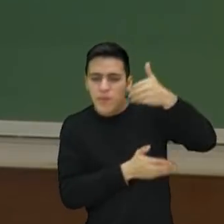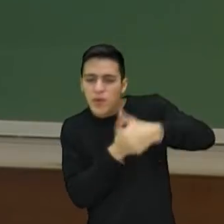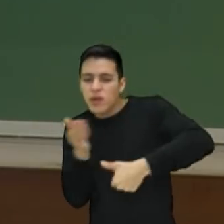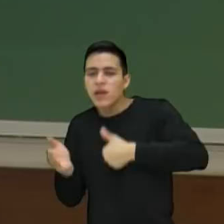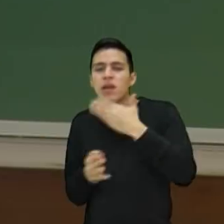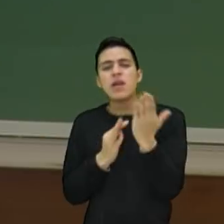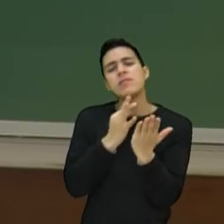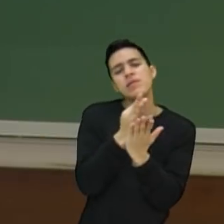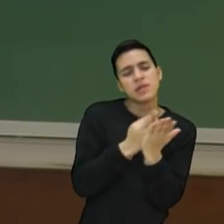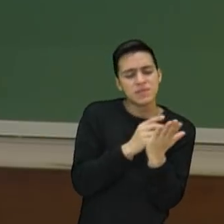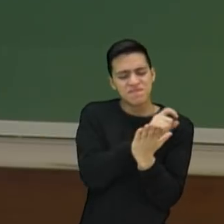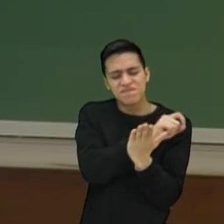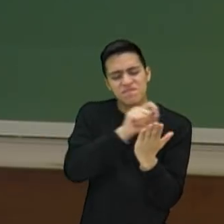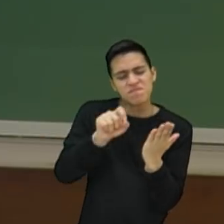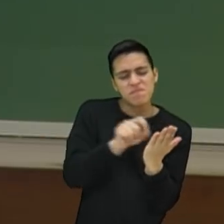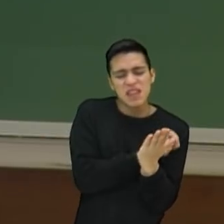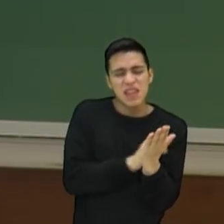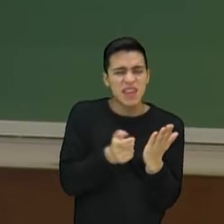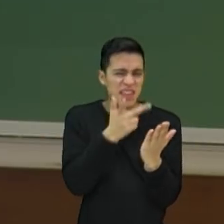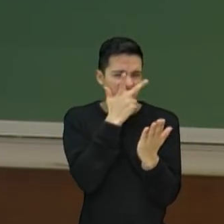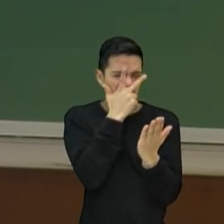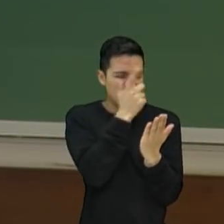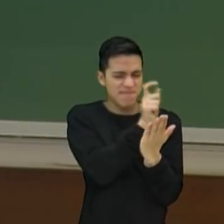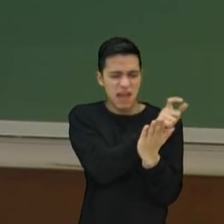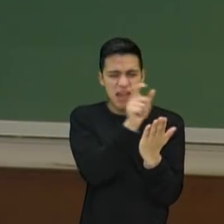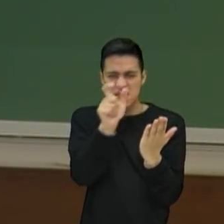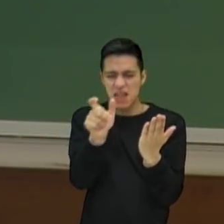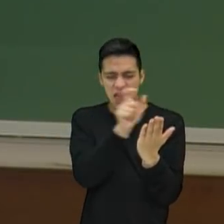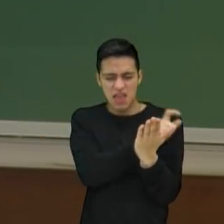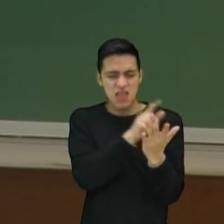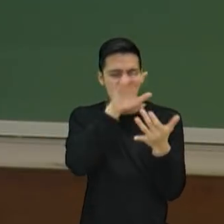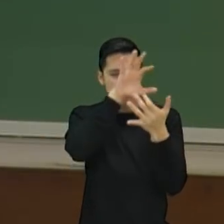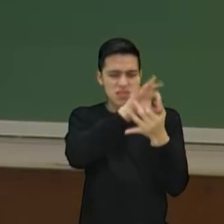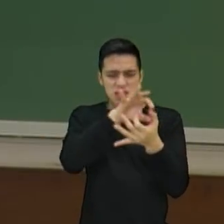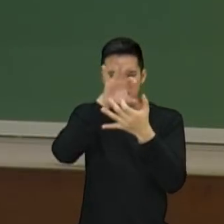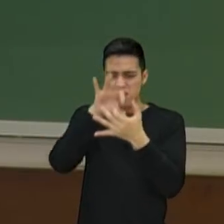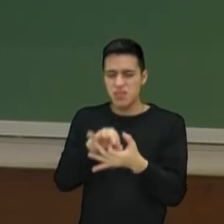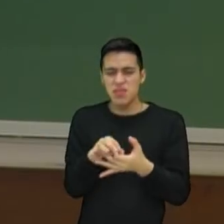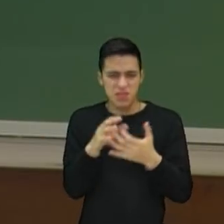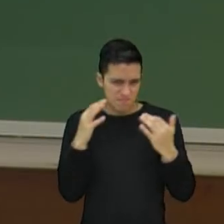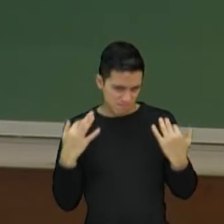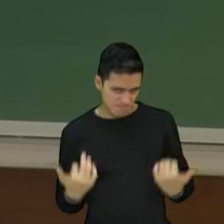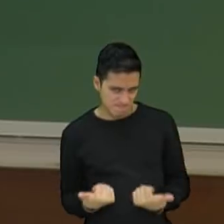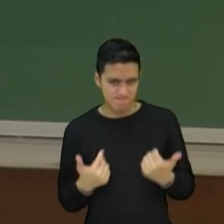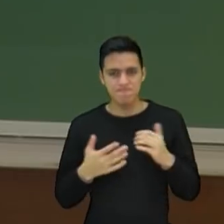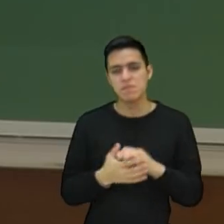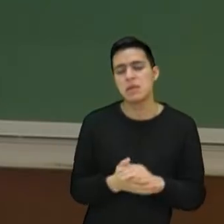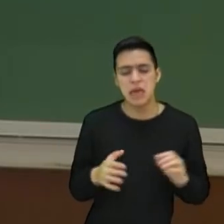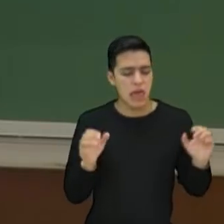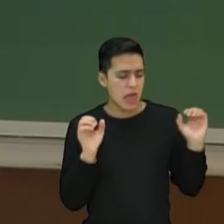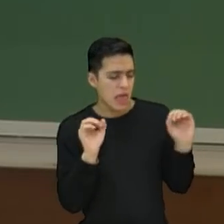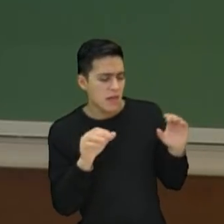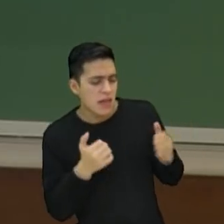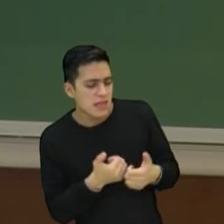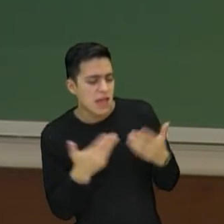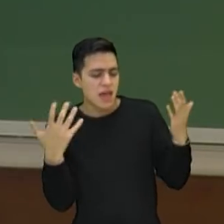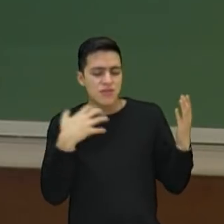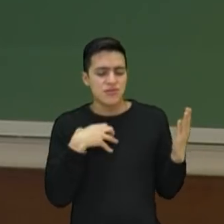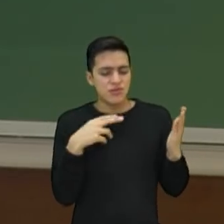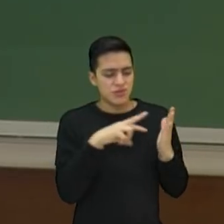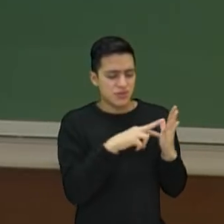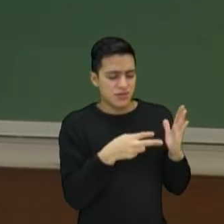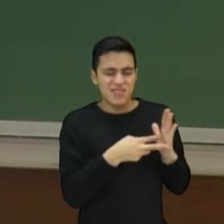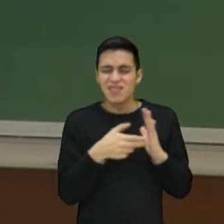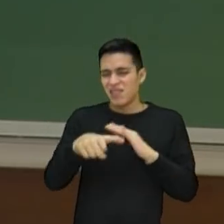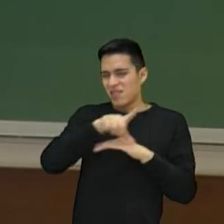texto é resgatado? Como as palavras se ligam. É uma textura, você costura o texto. Educar é dar sentido. Olha o que eu havia